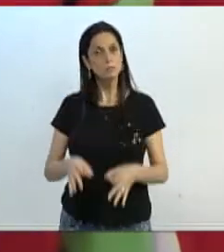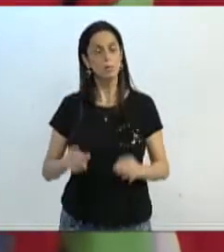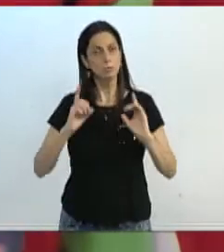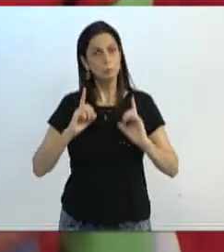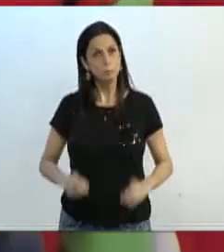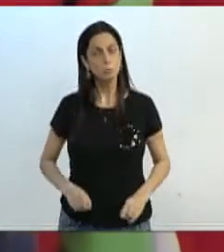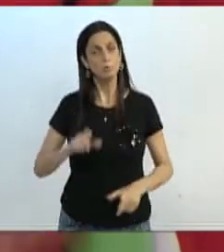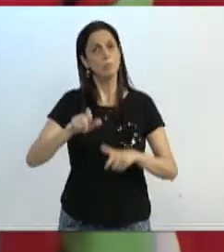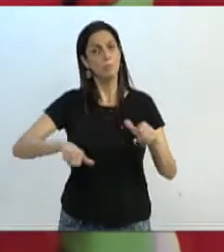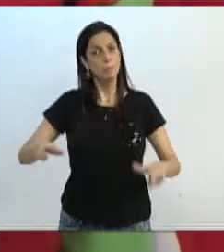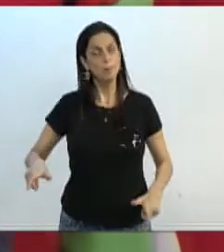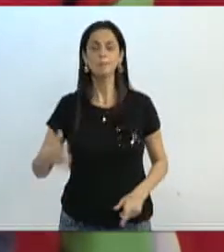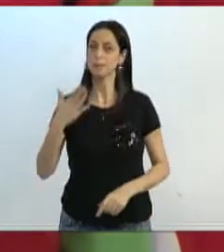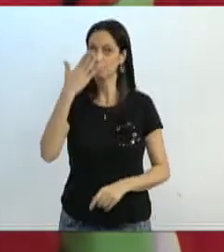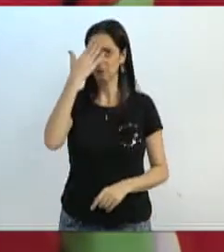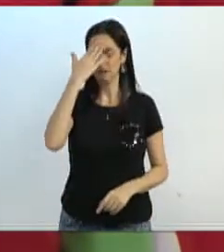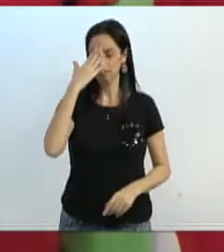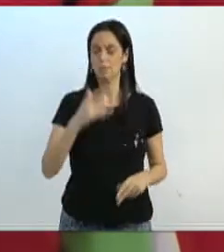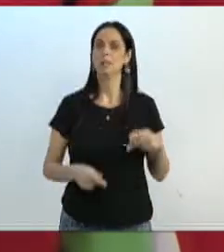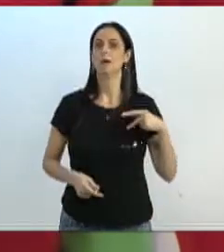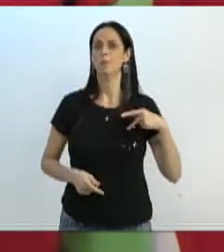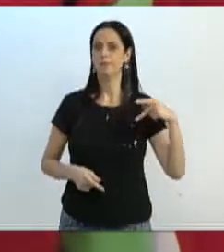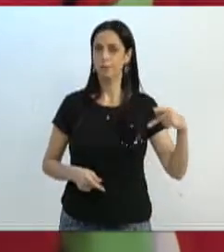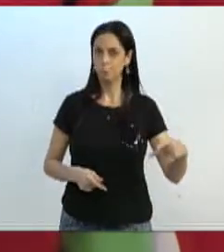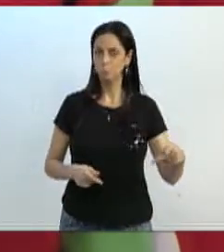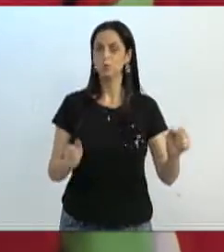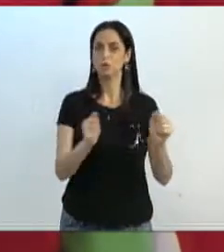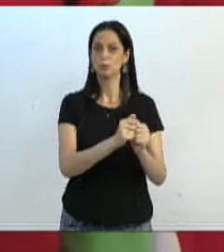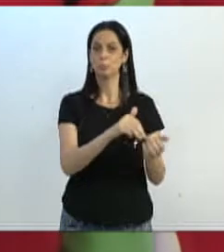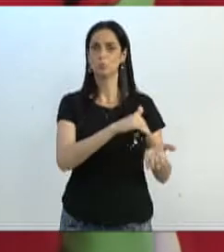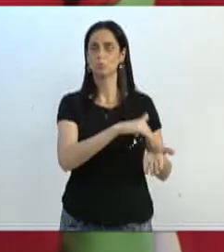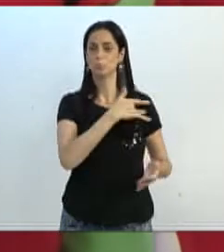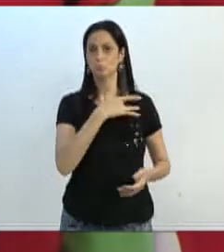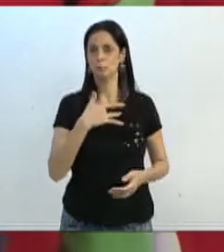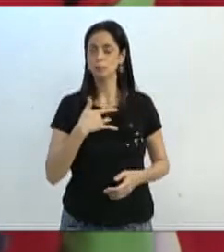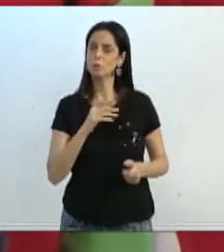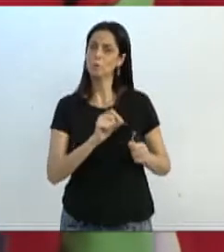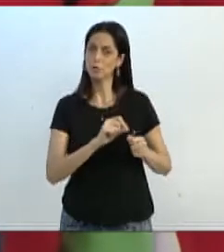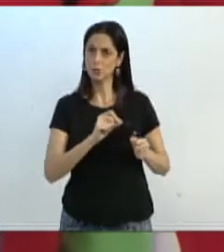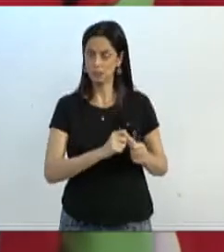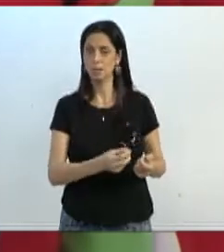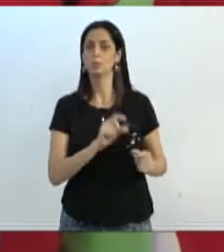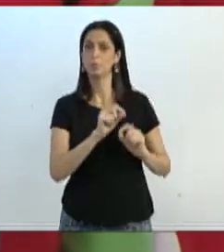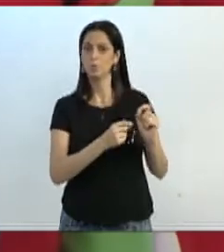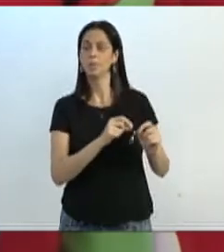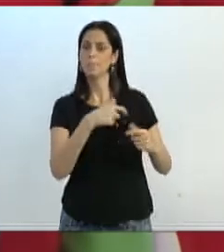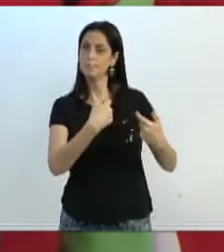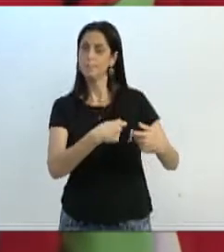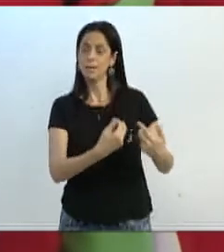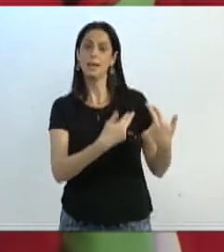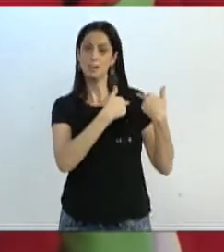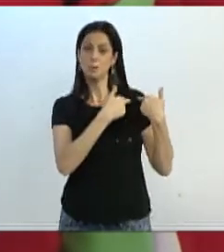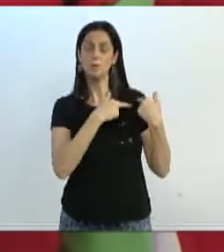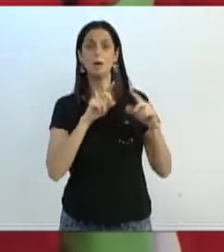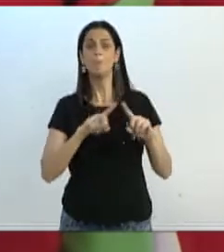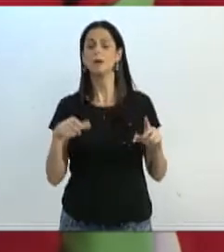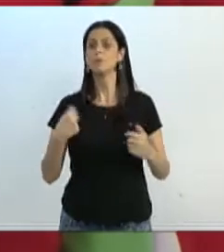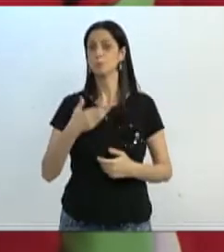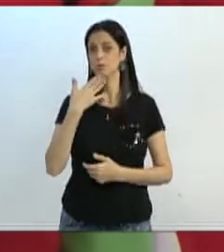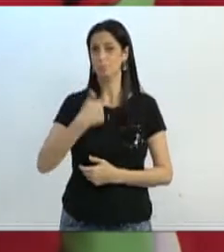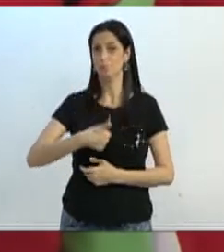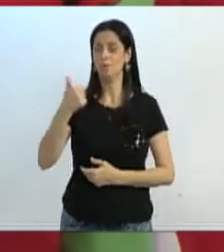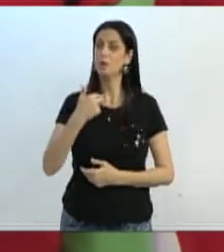Nós sabemos que a Prefeitura, junto com a Secretaria, está fazendo o que pode, mas precisamos melhorar essa